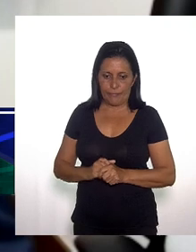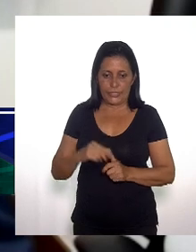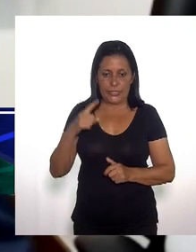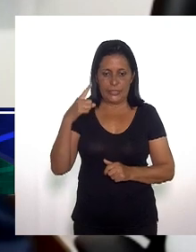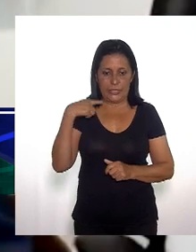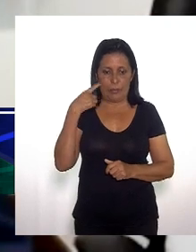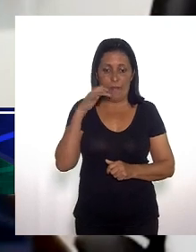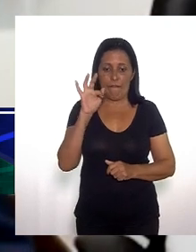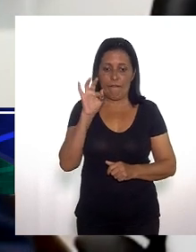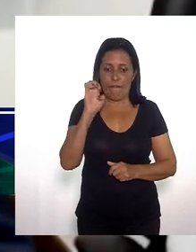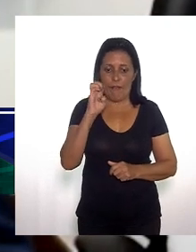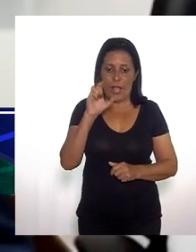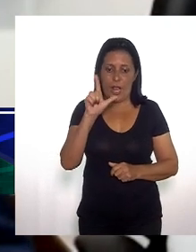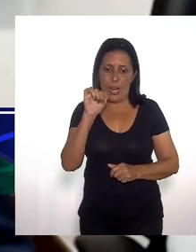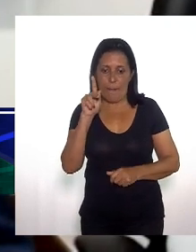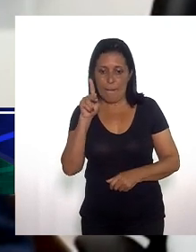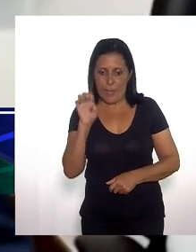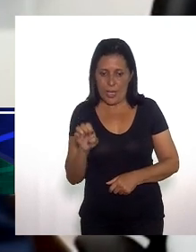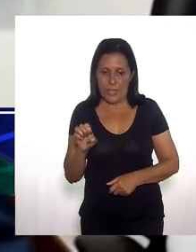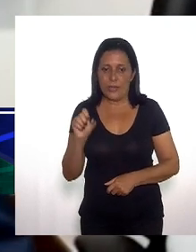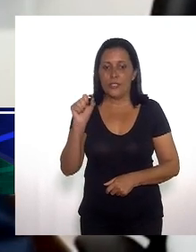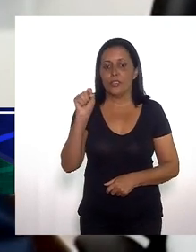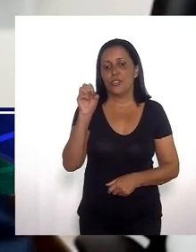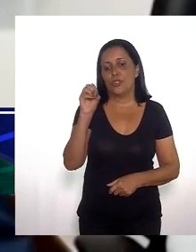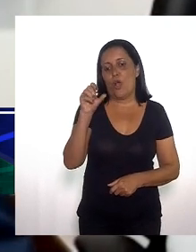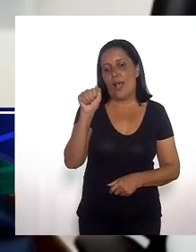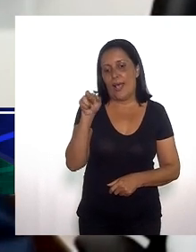Deputado Felipe Soares.